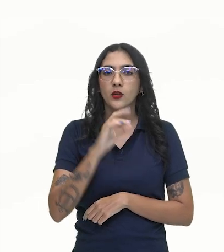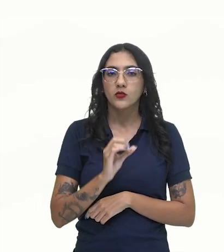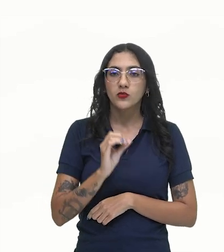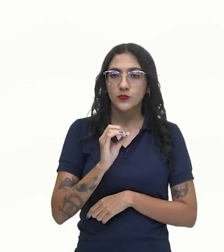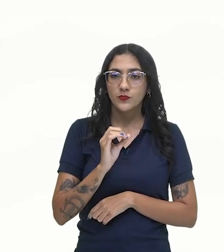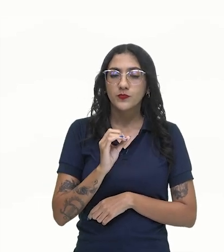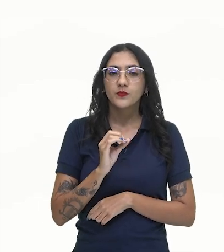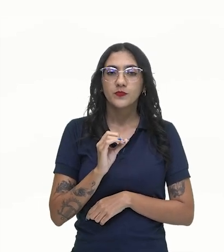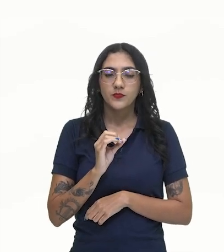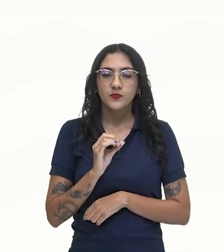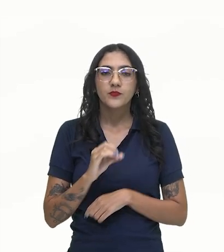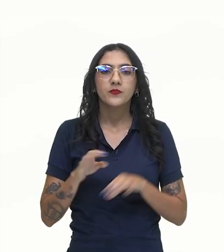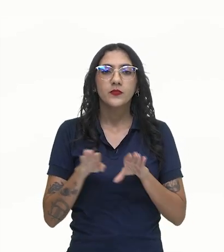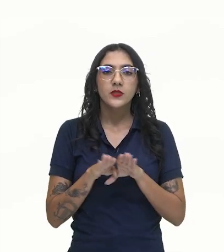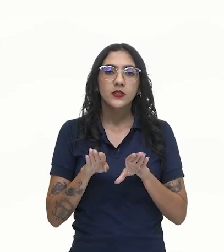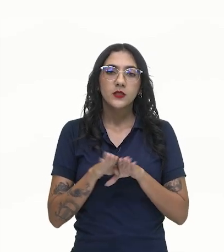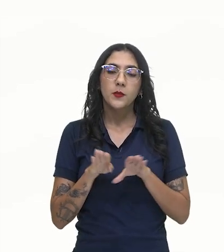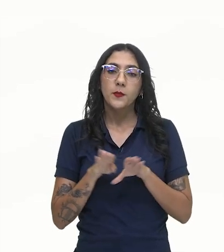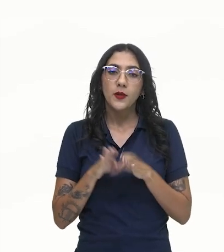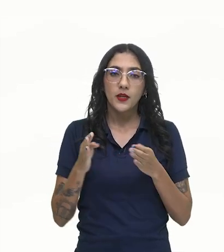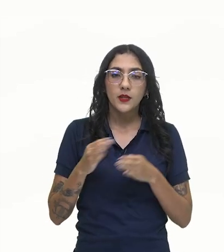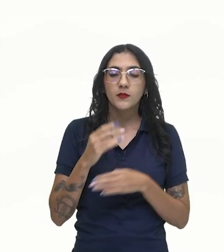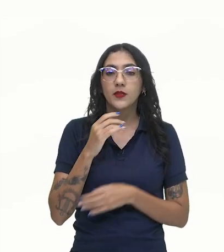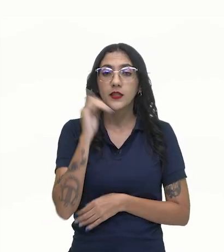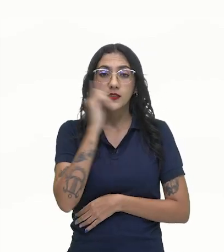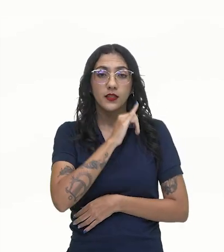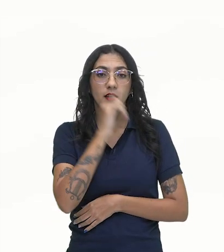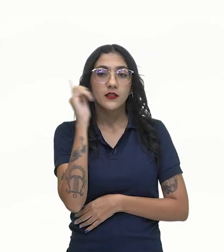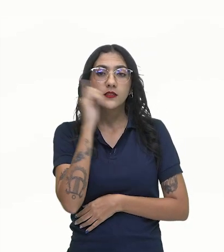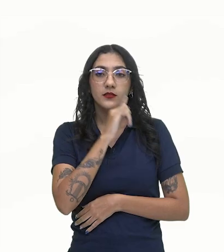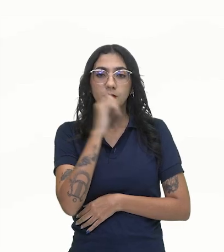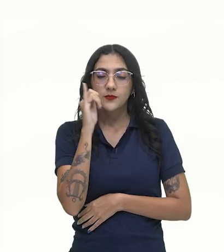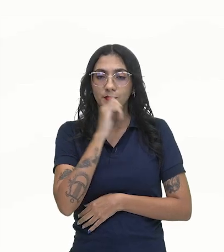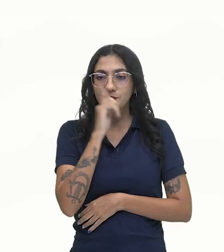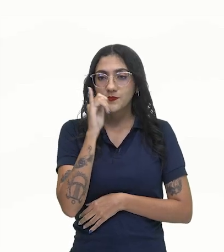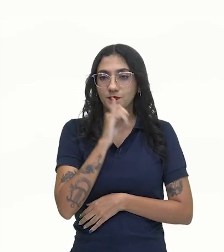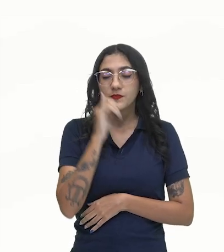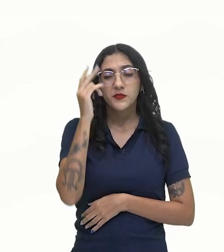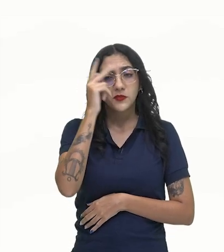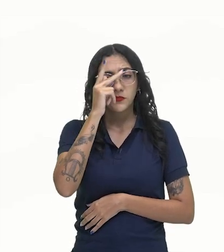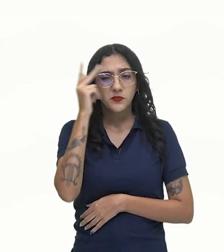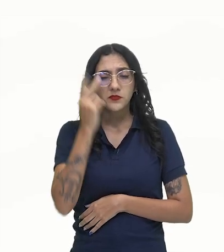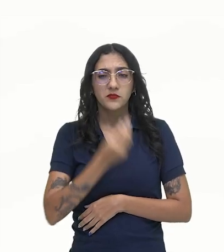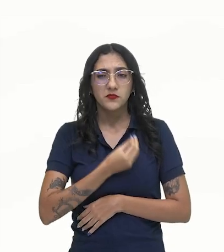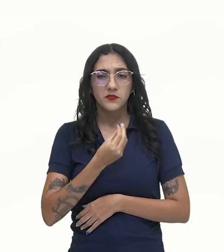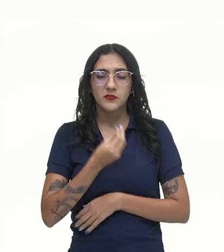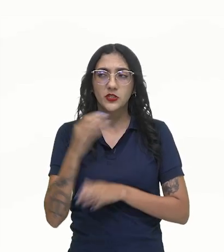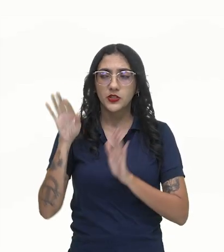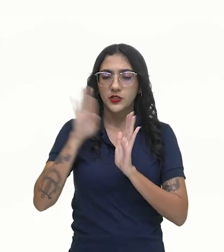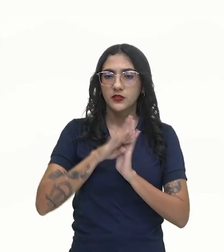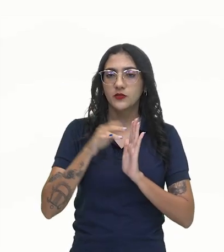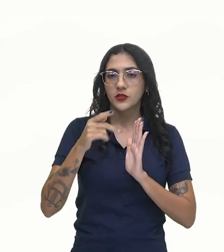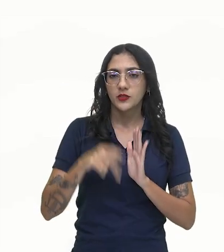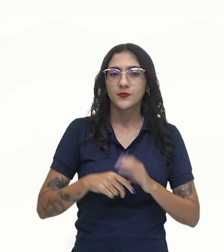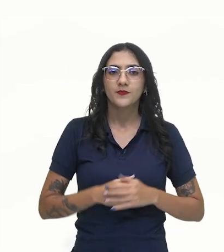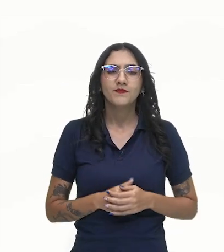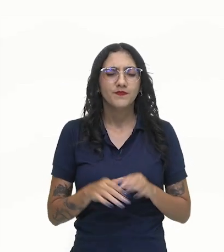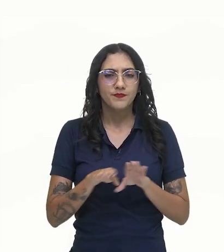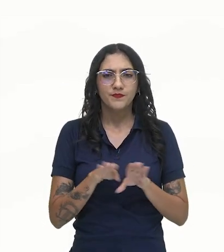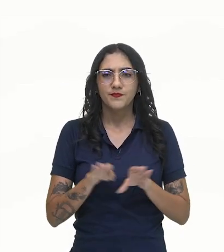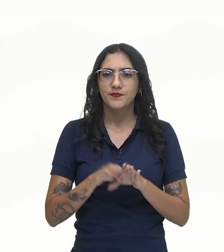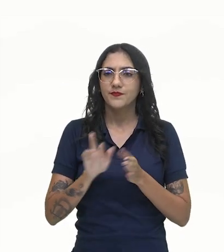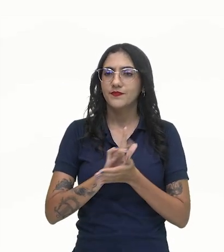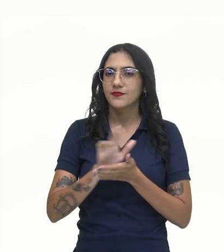os ingredientes japoneses e libaneses, Italian, dos imigrantes italianos e